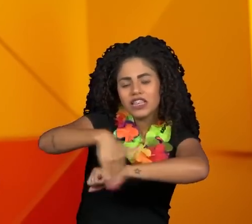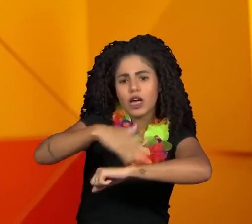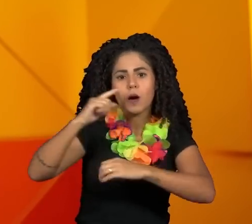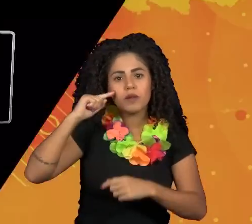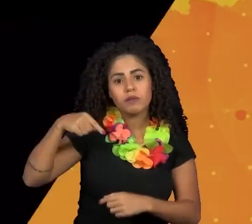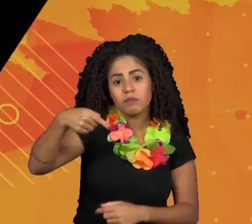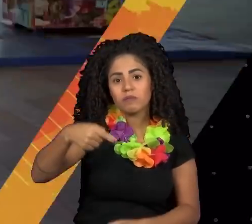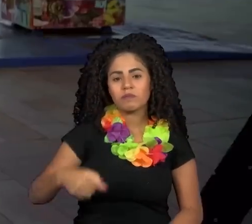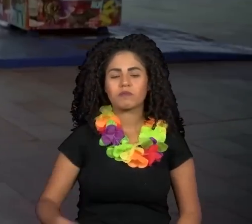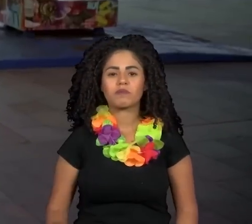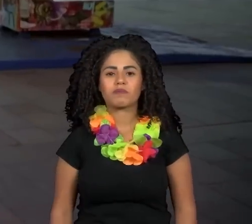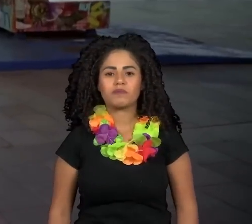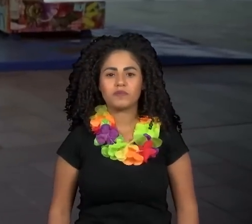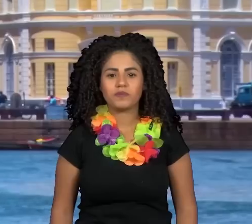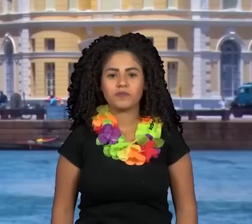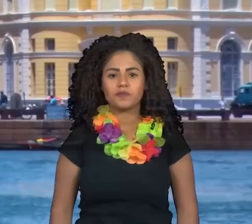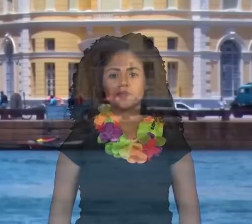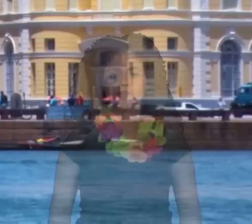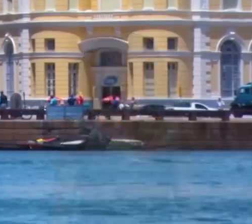dias.